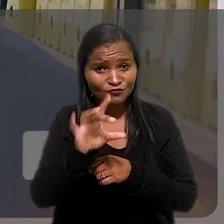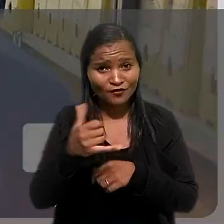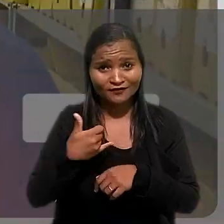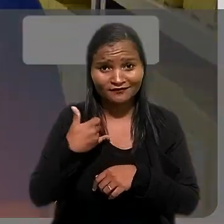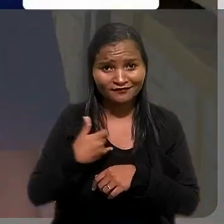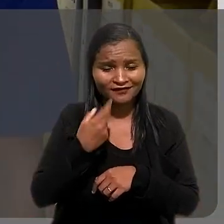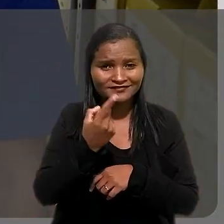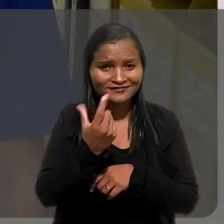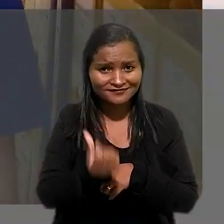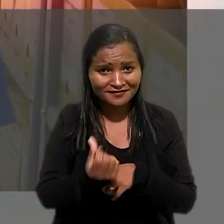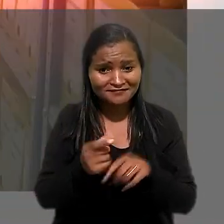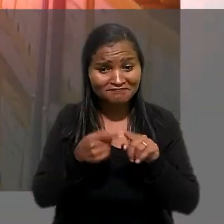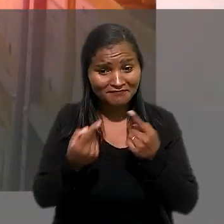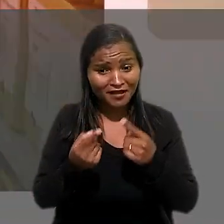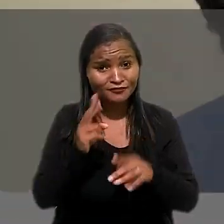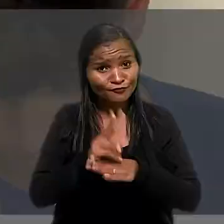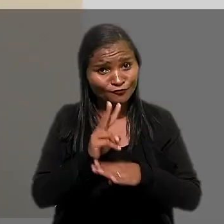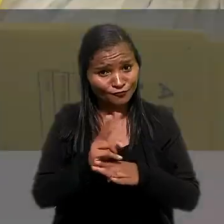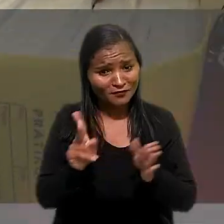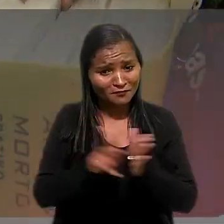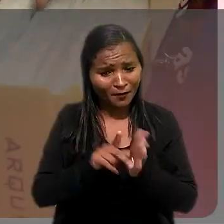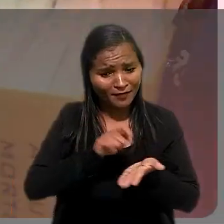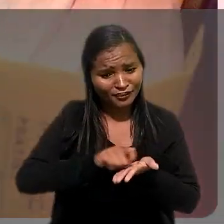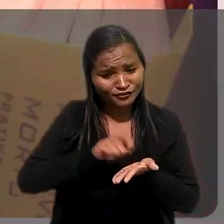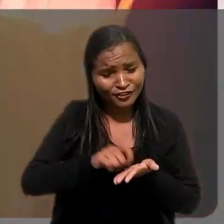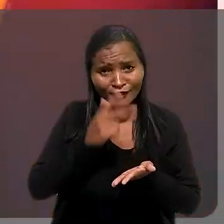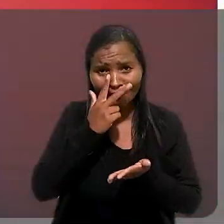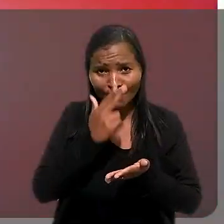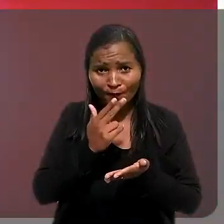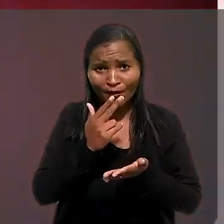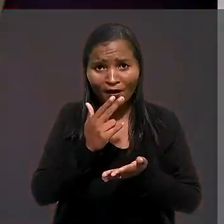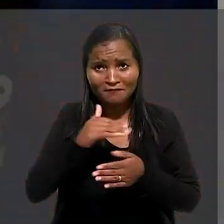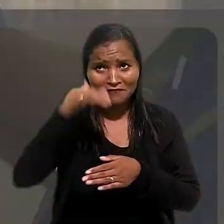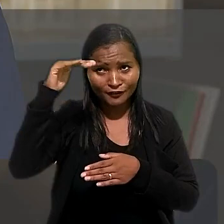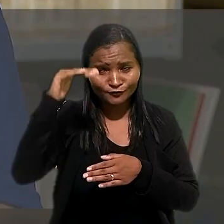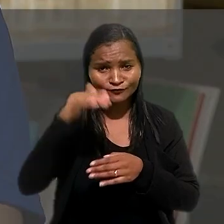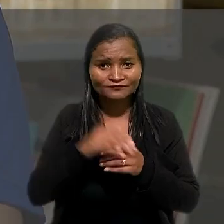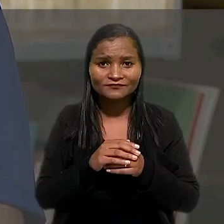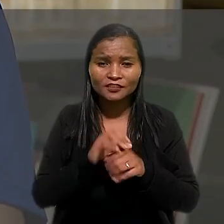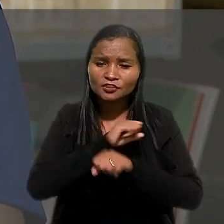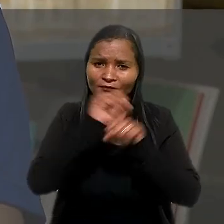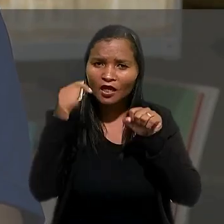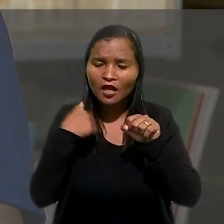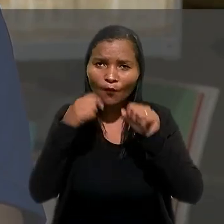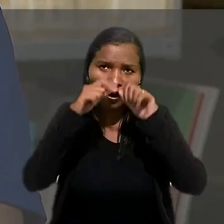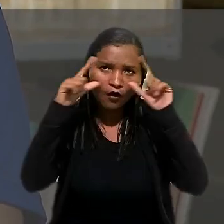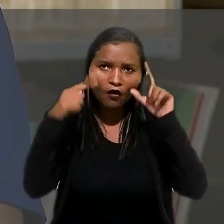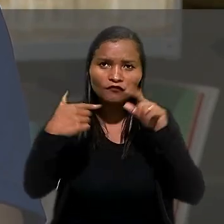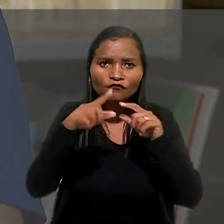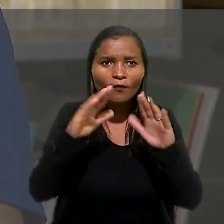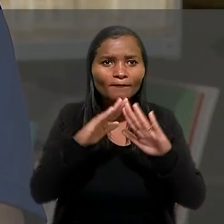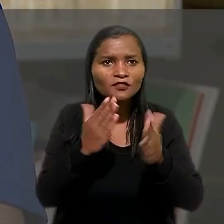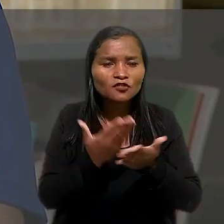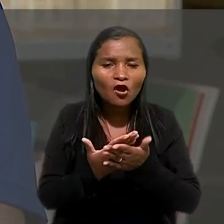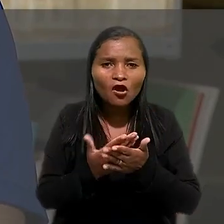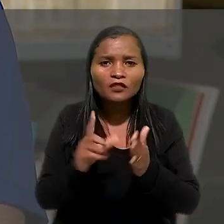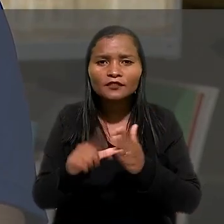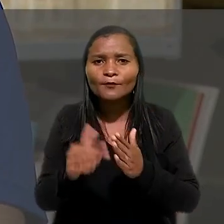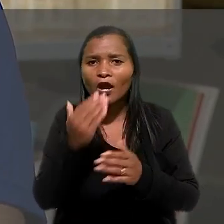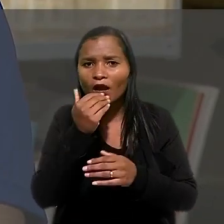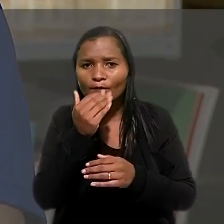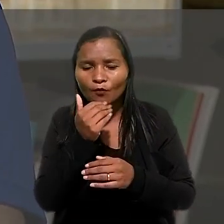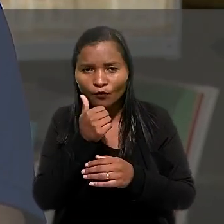Lucas tem só 16 anos, mas cuida da própria agenda como gente grande. De manhã eu acordo, vou para a escola e assim